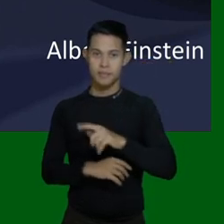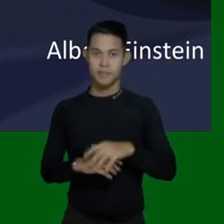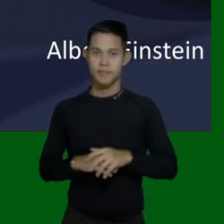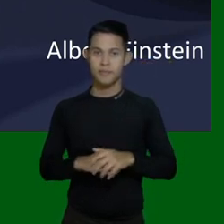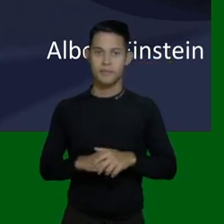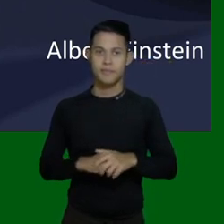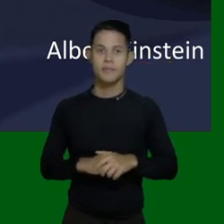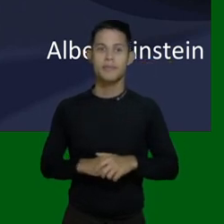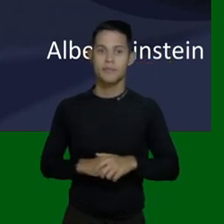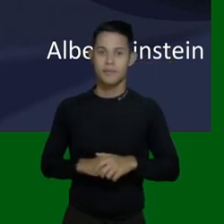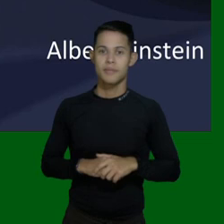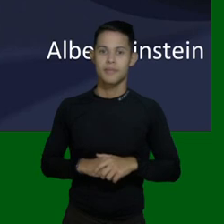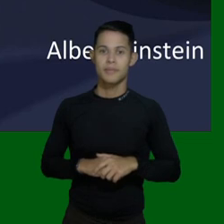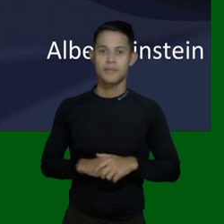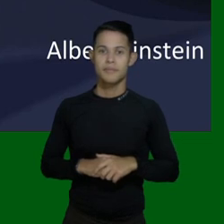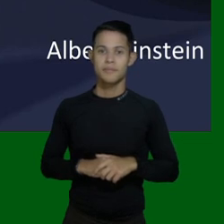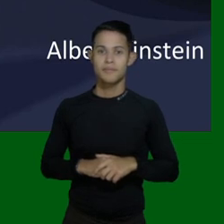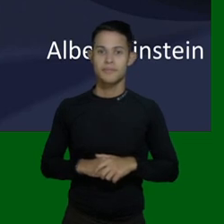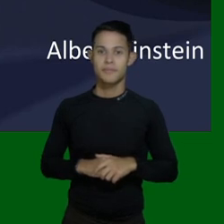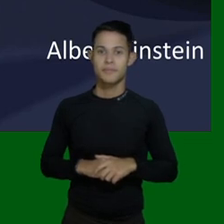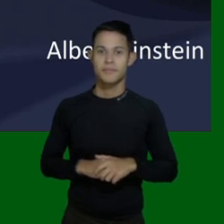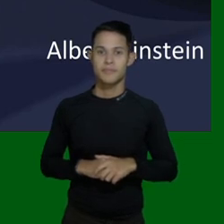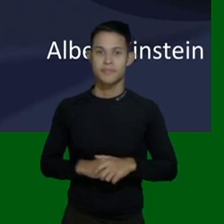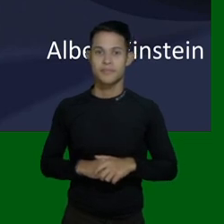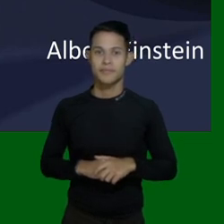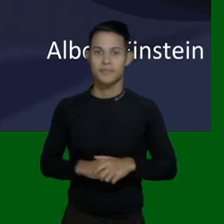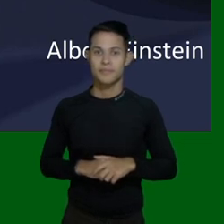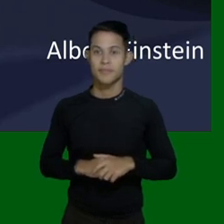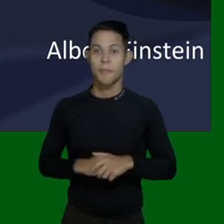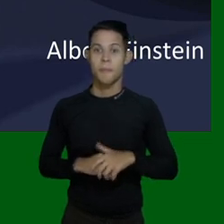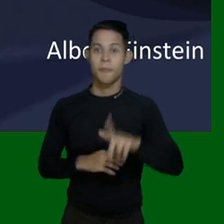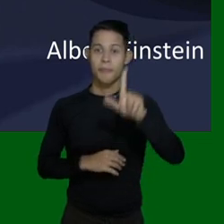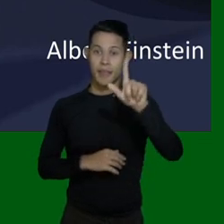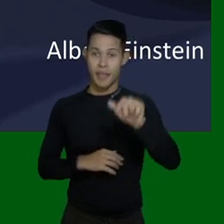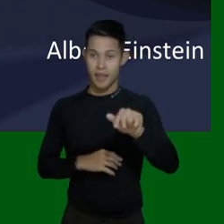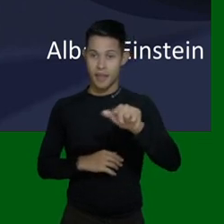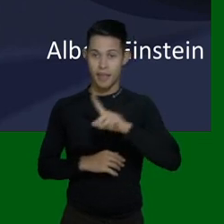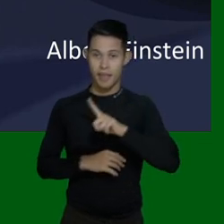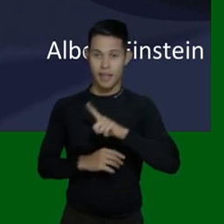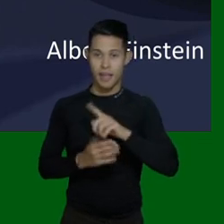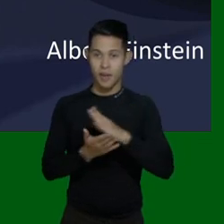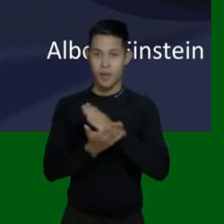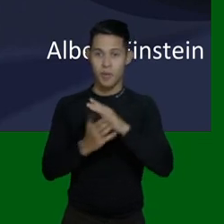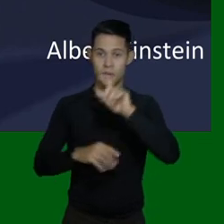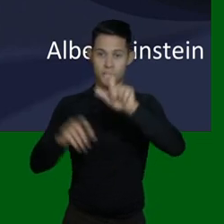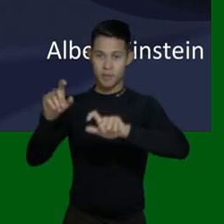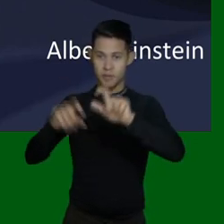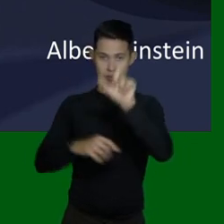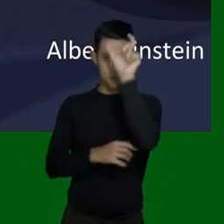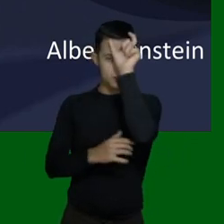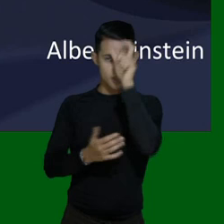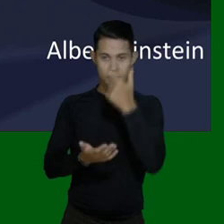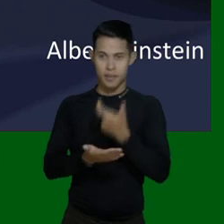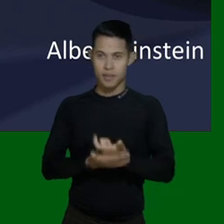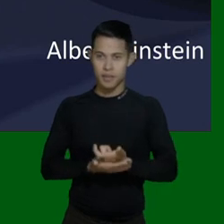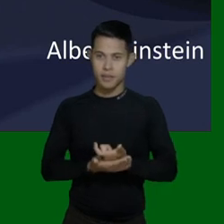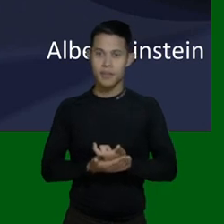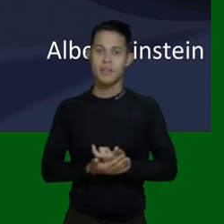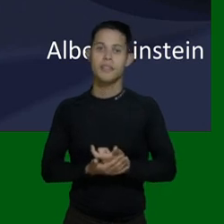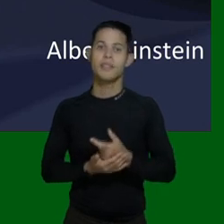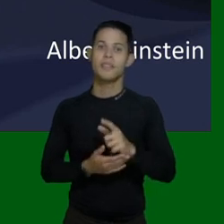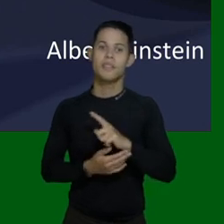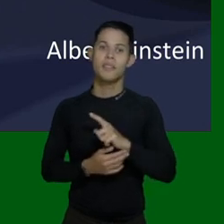pessoas famosas que são disléxicas ou até como a gente trabalha bastante com